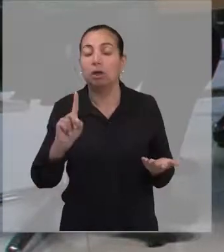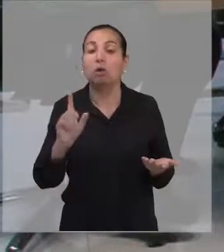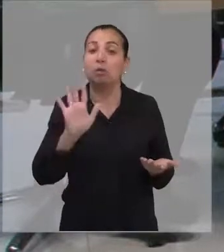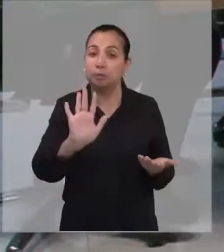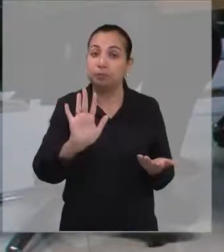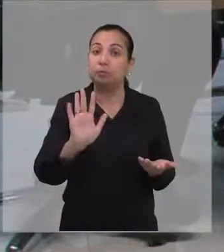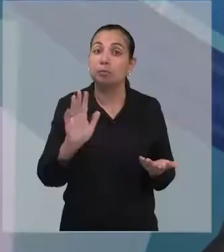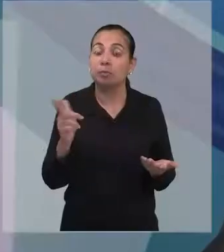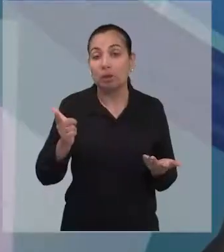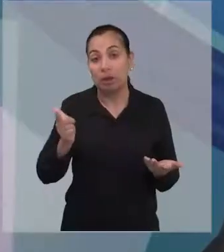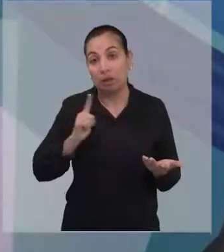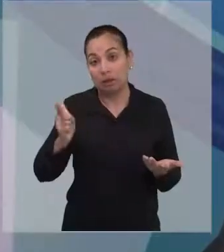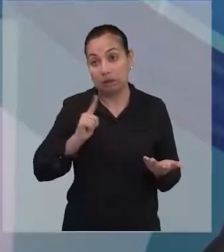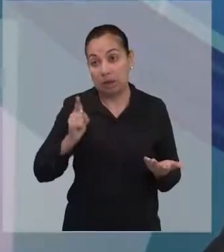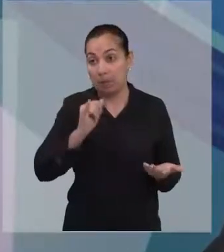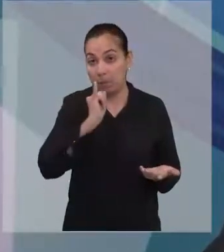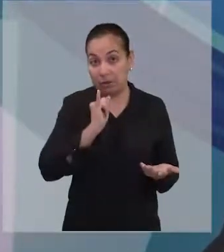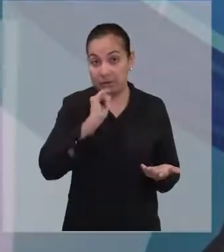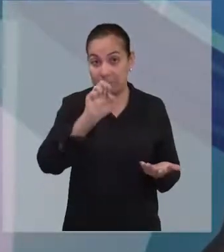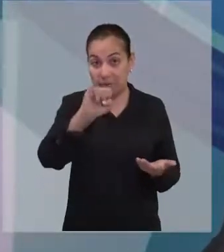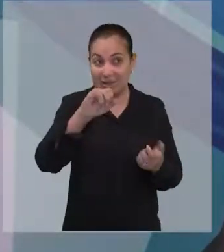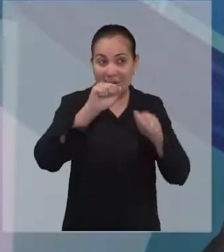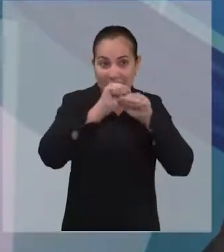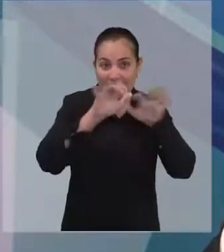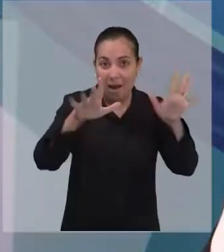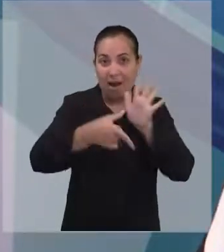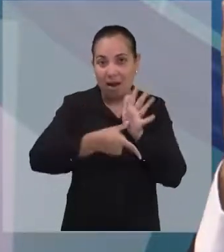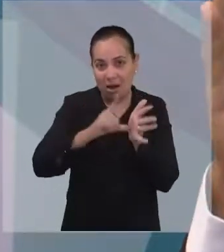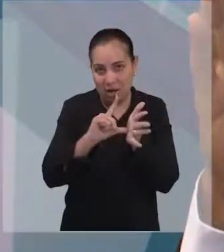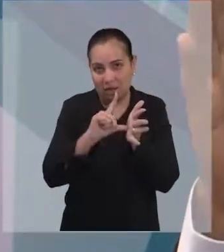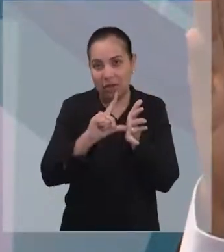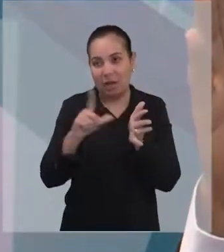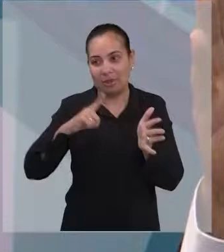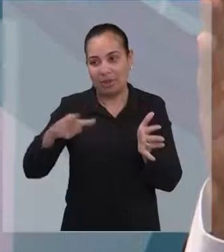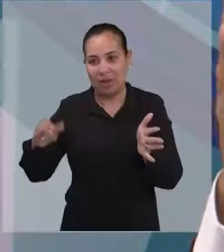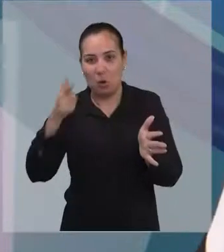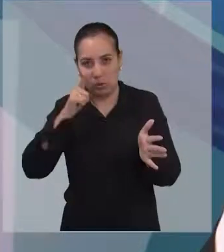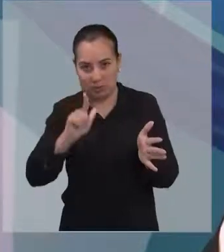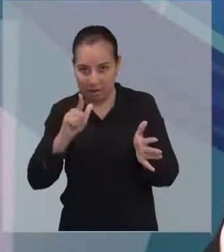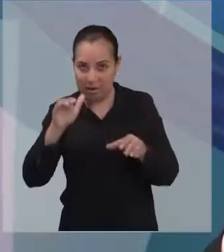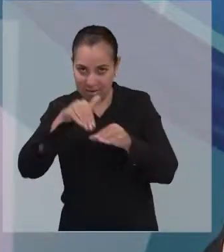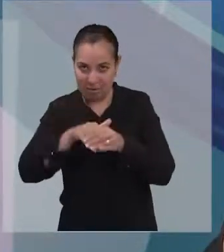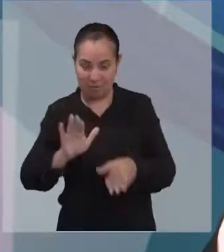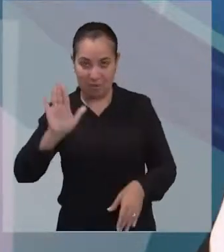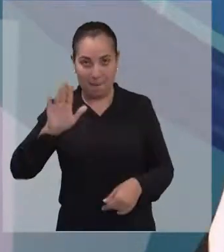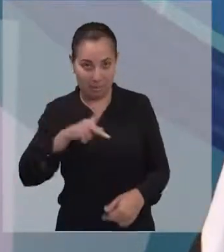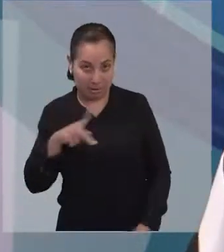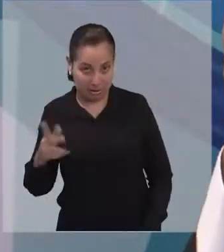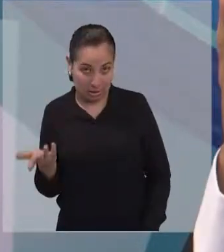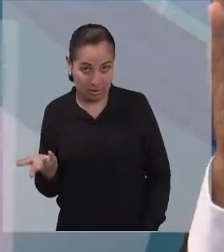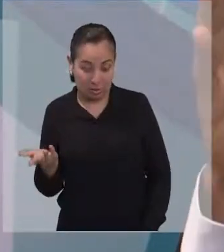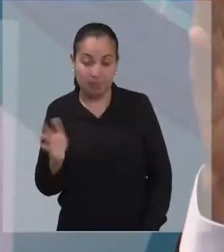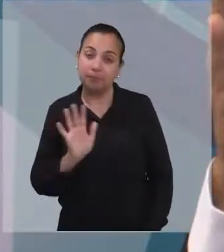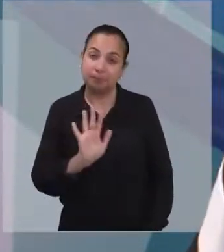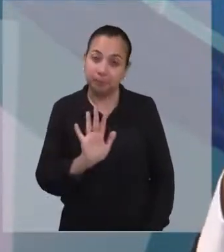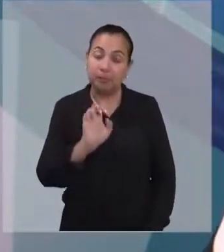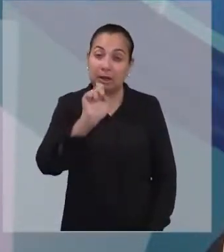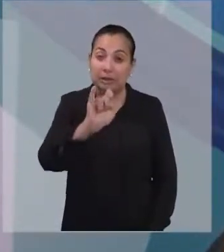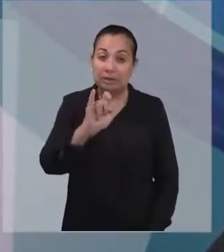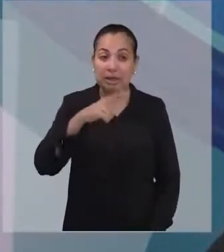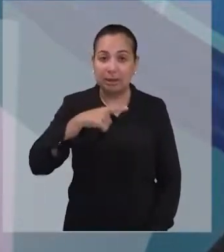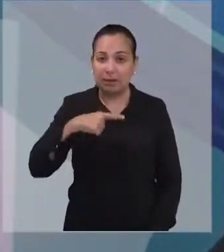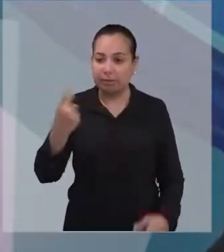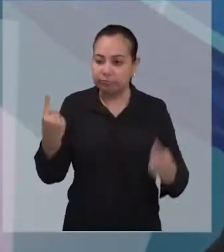bem, certamente teria chance de eleição. Mas veja bem, se você tem um candidato que, se uma informação sobre ele fosse